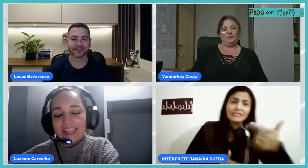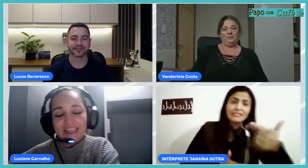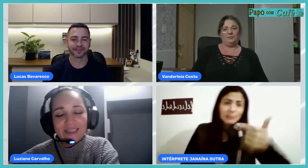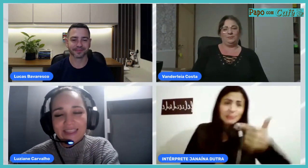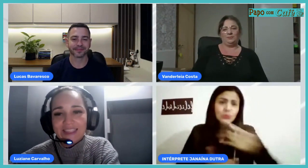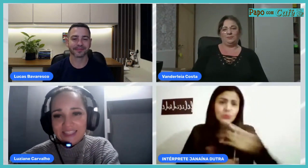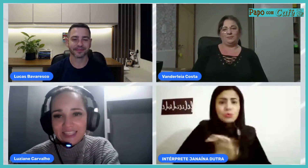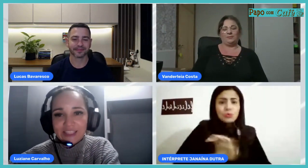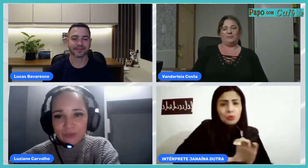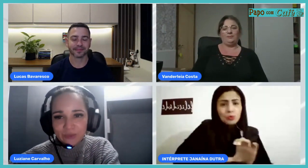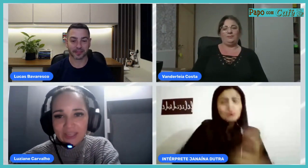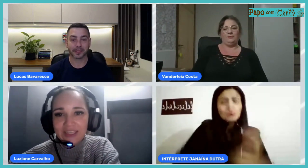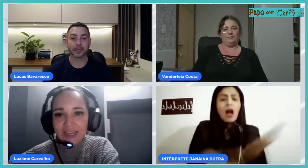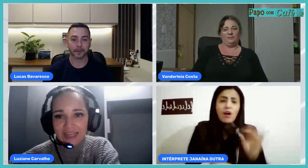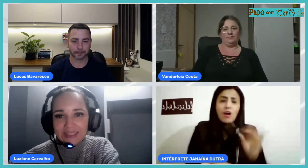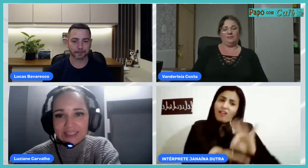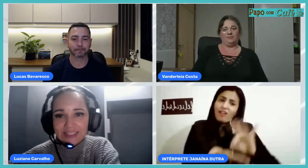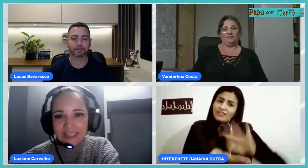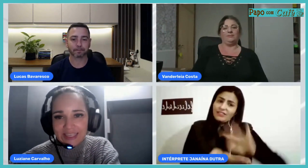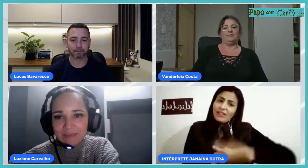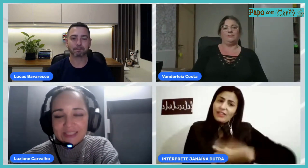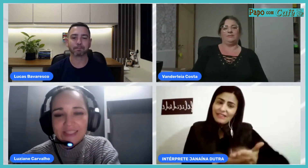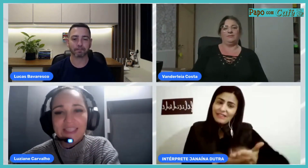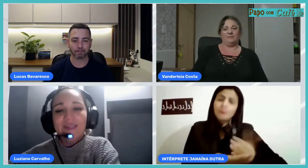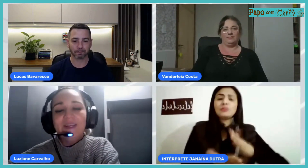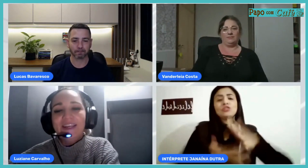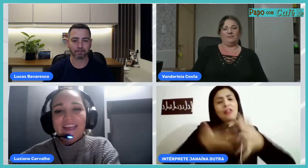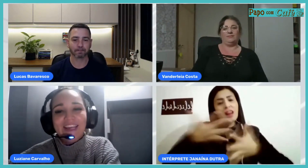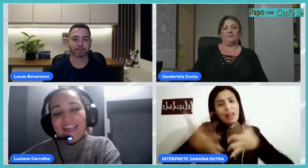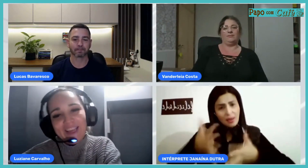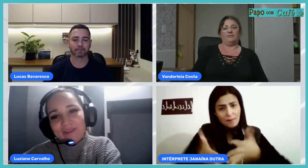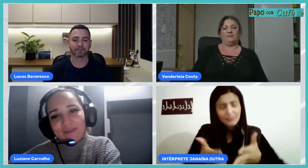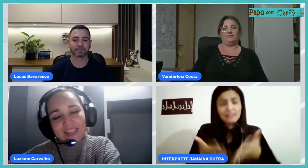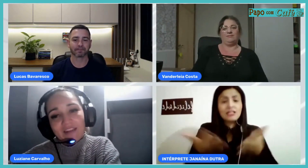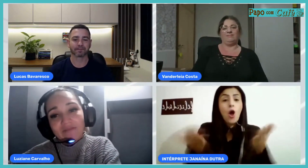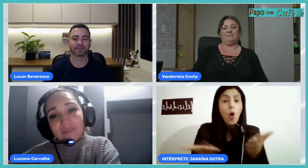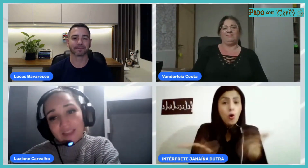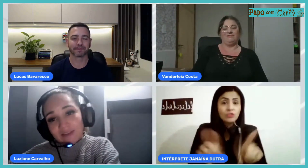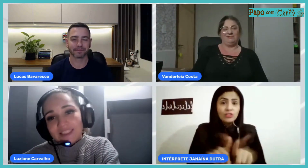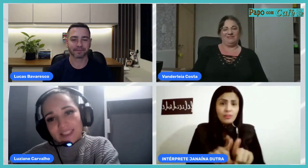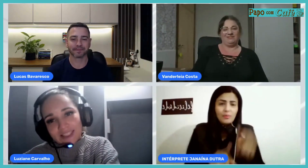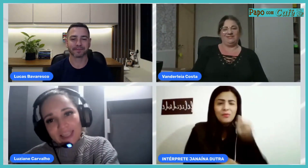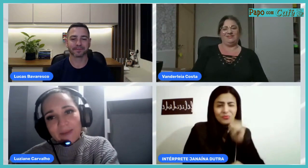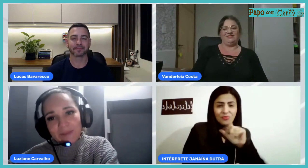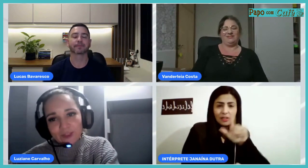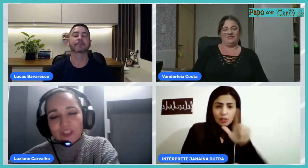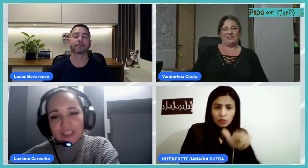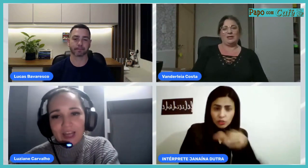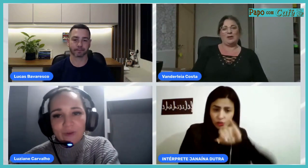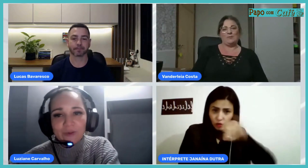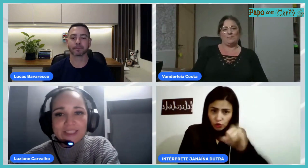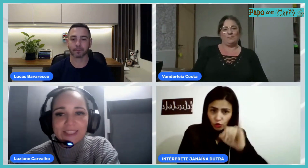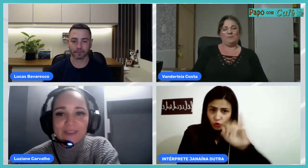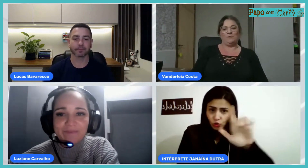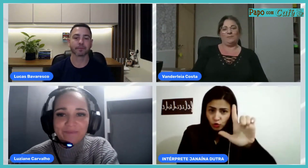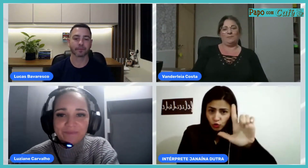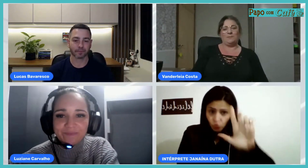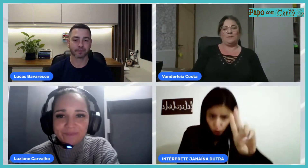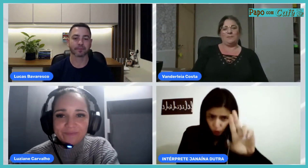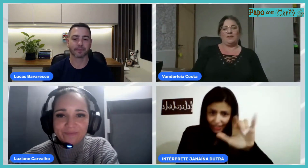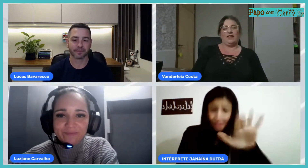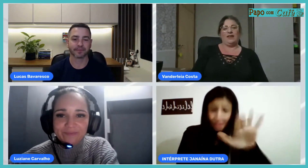licenciada, licenciatura em letras Libras. Enfim, então não necessariamente, né,